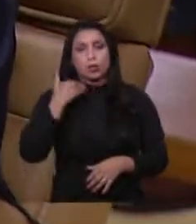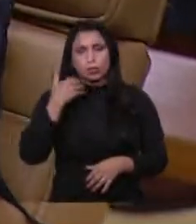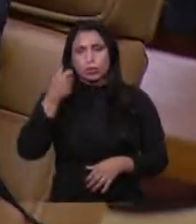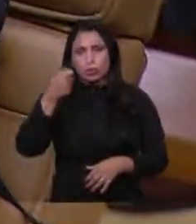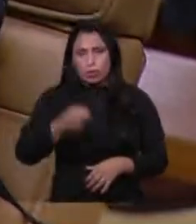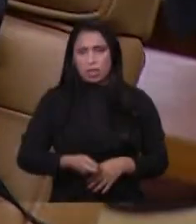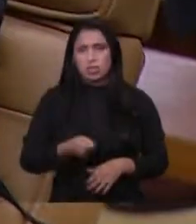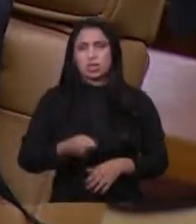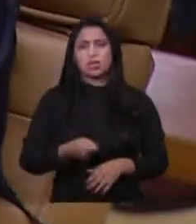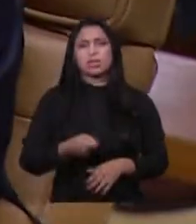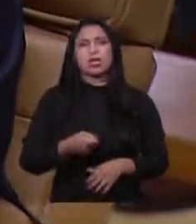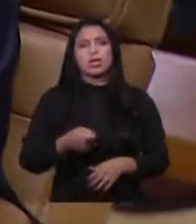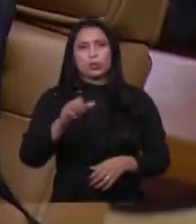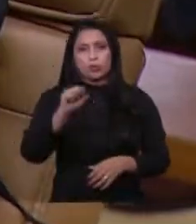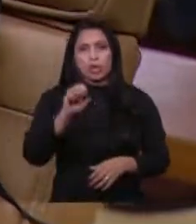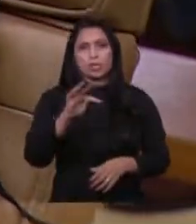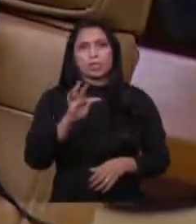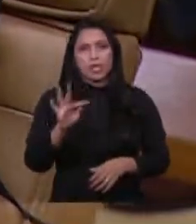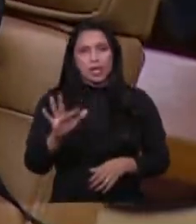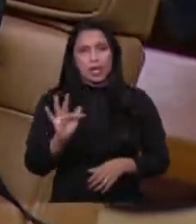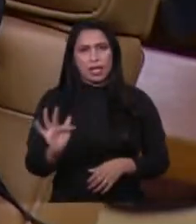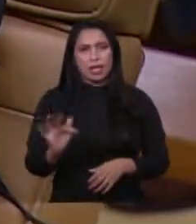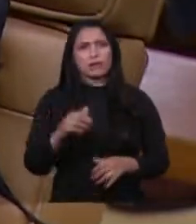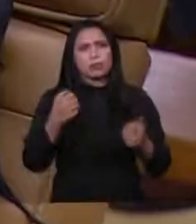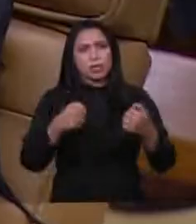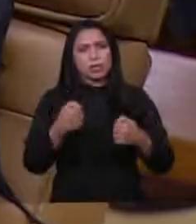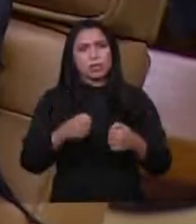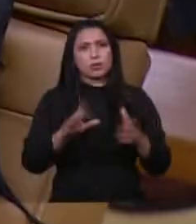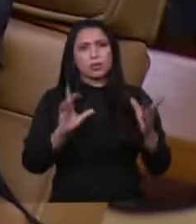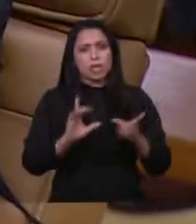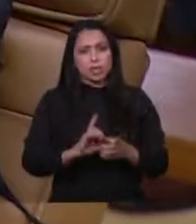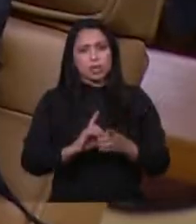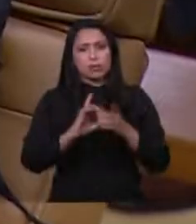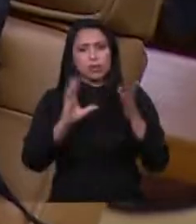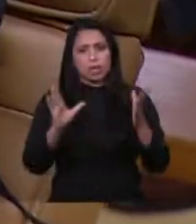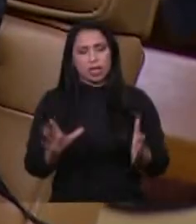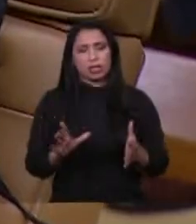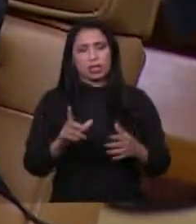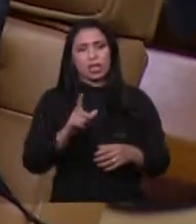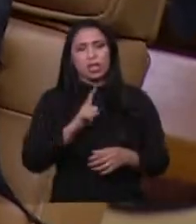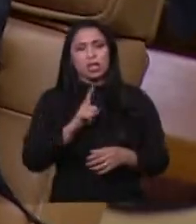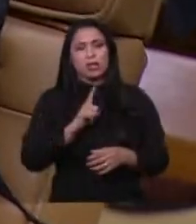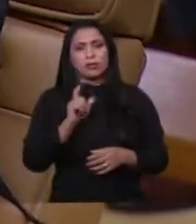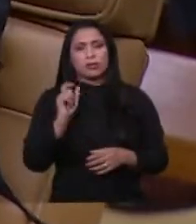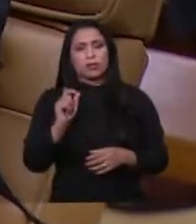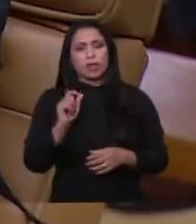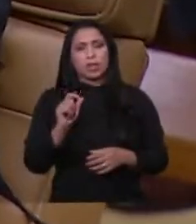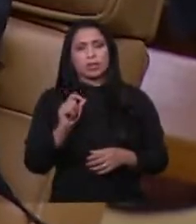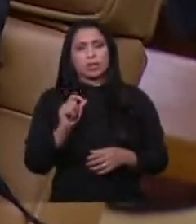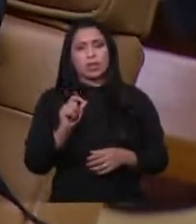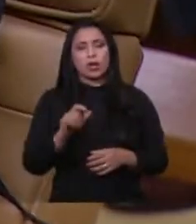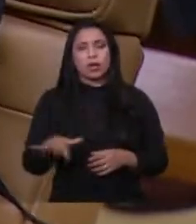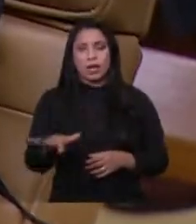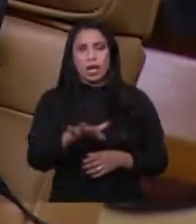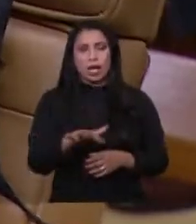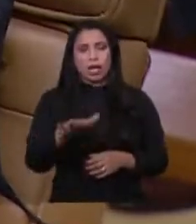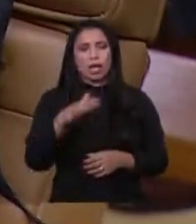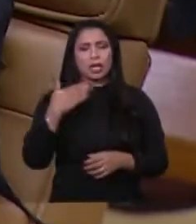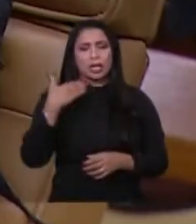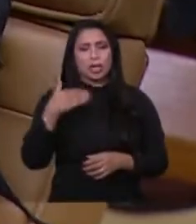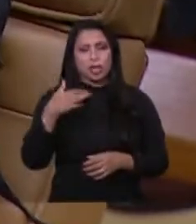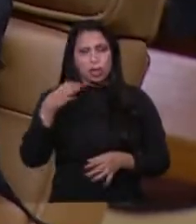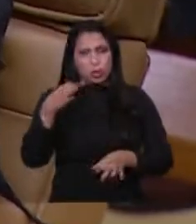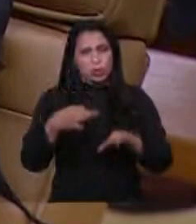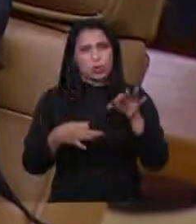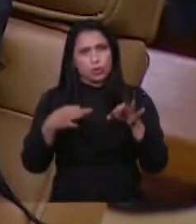ser, eu gostaria de fazer só algumas manifestações criteriosas sob o ângulo jurídico